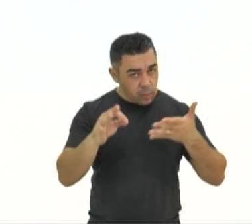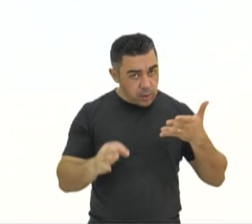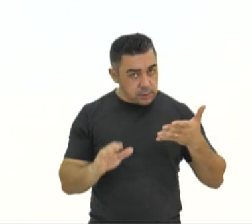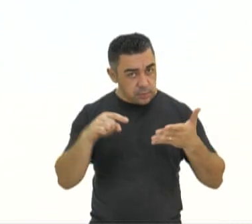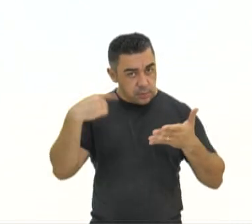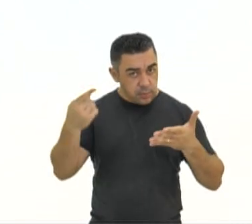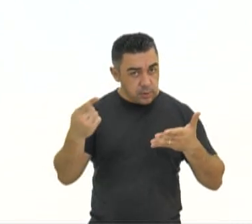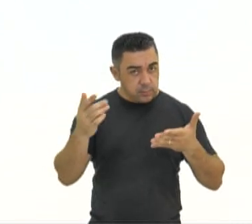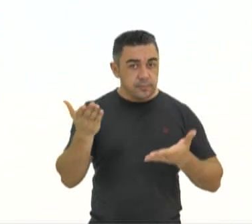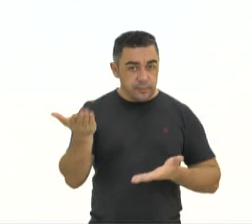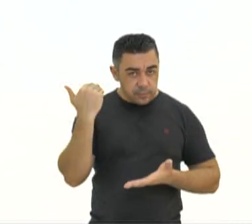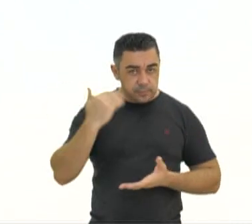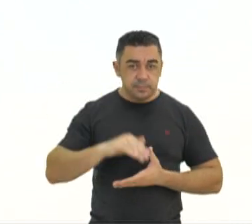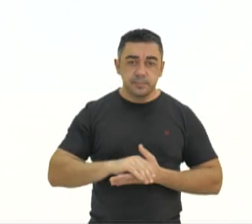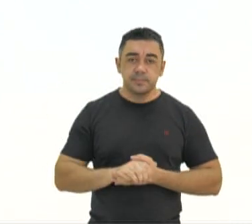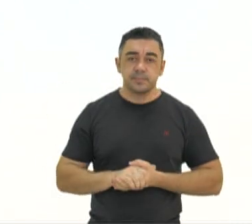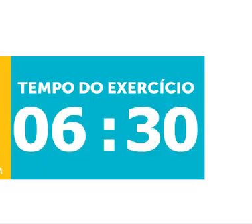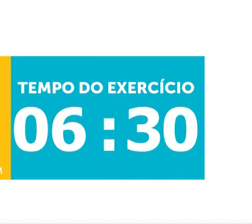dessa questão. Vamos lá.